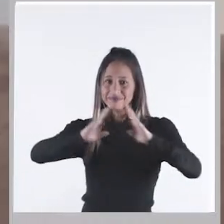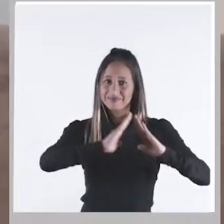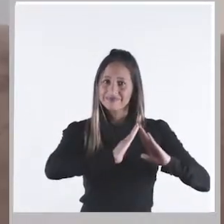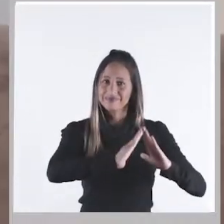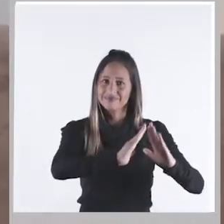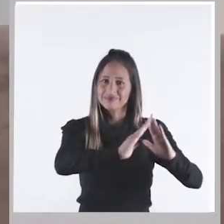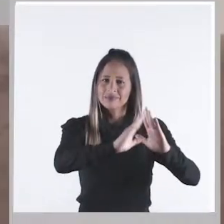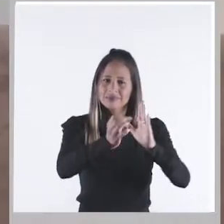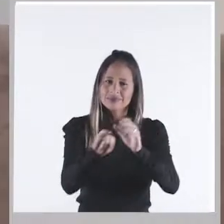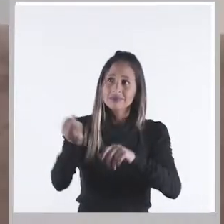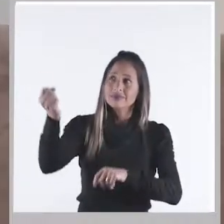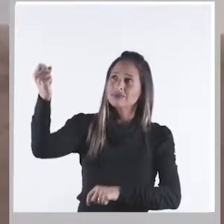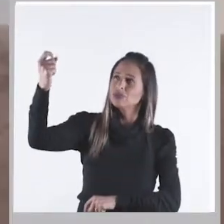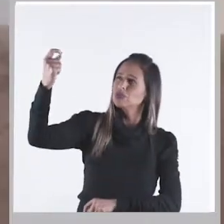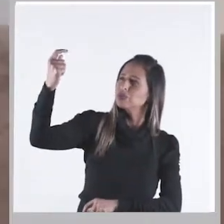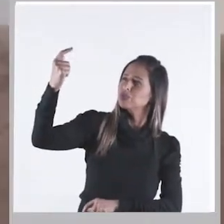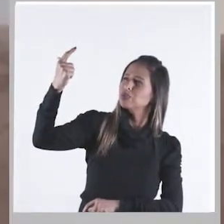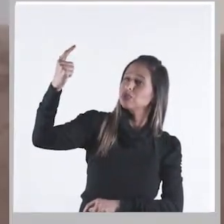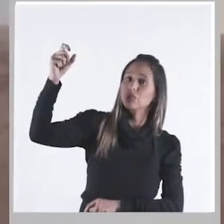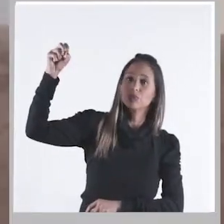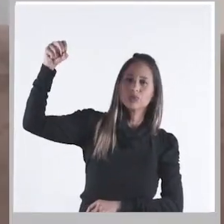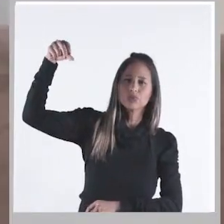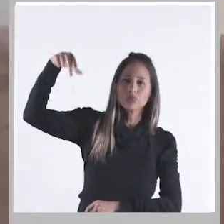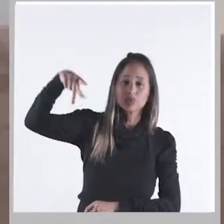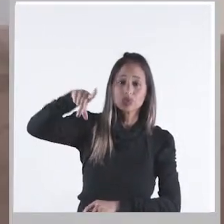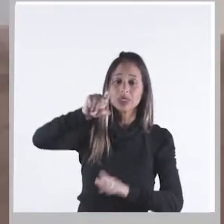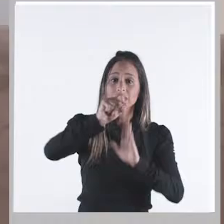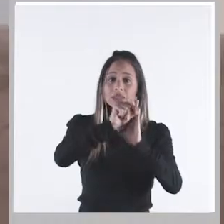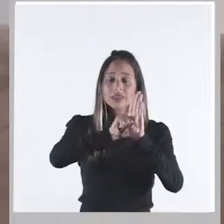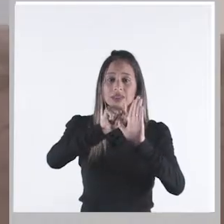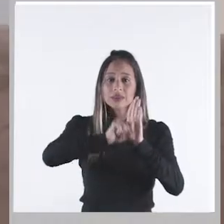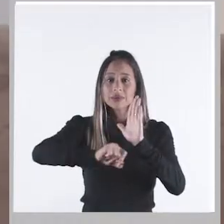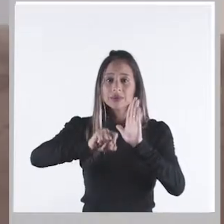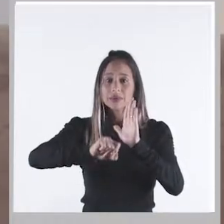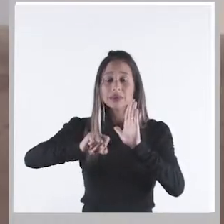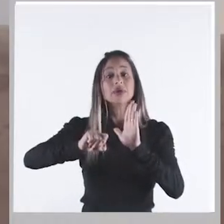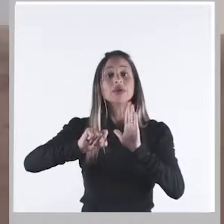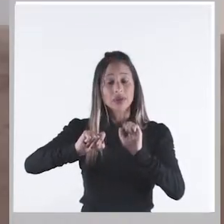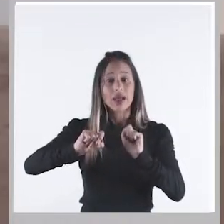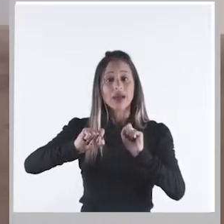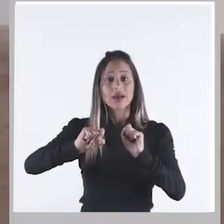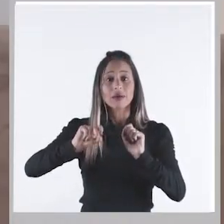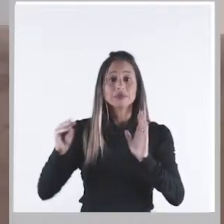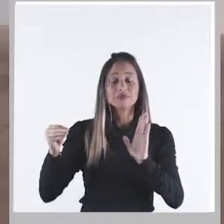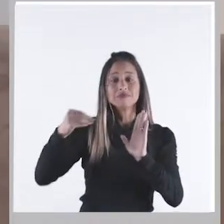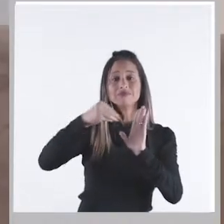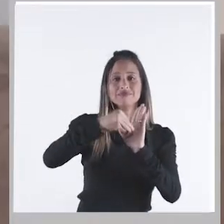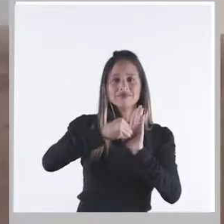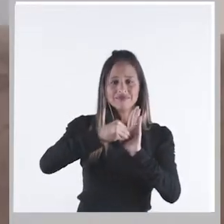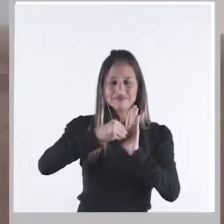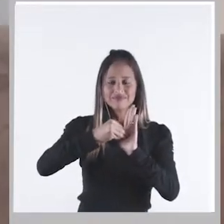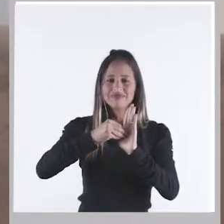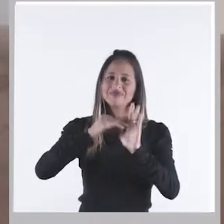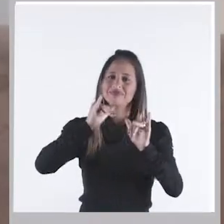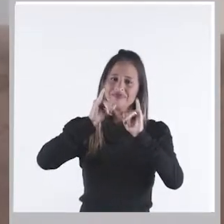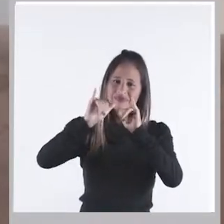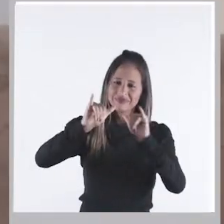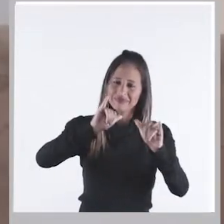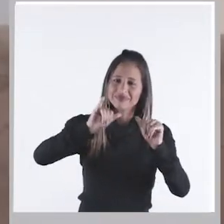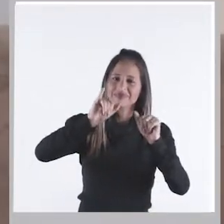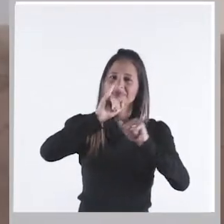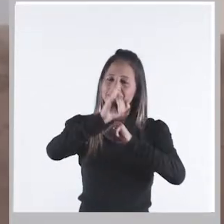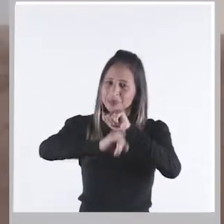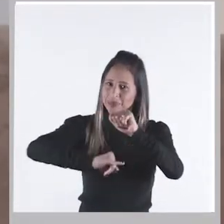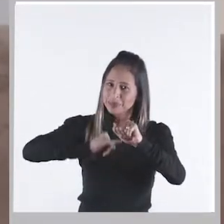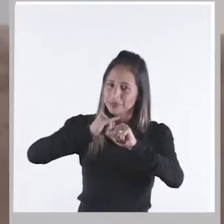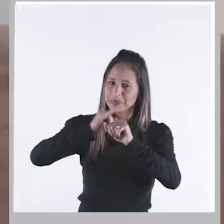dia, do pôr do sol, e colocava esses relatos nas redes sociais. Também mostrava para os vizinhos